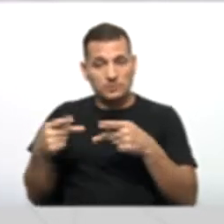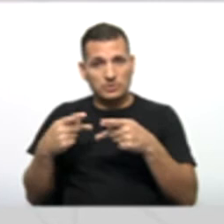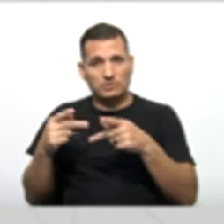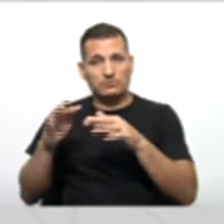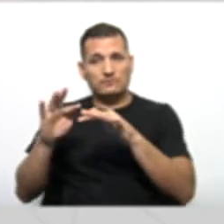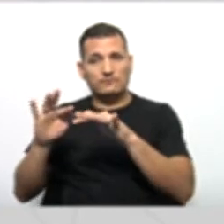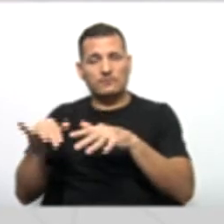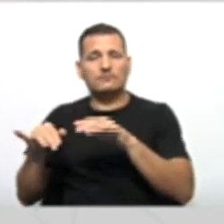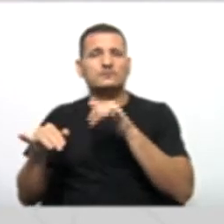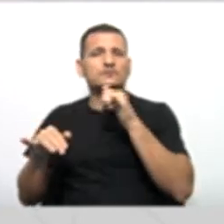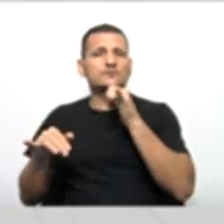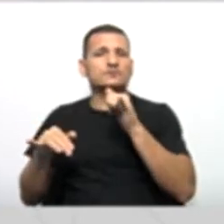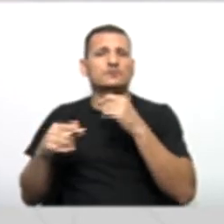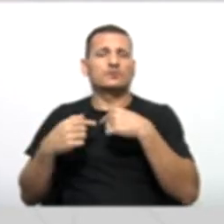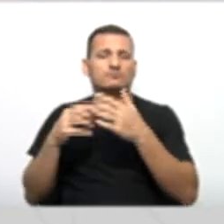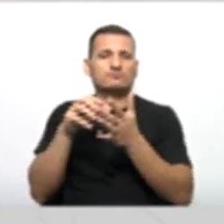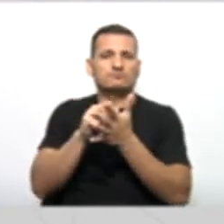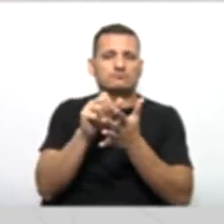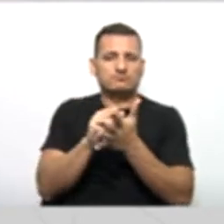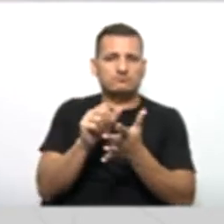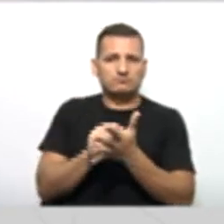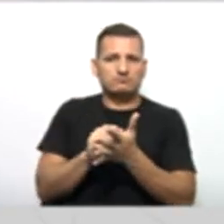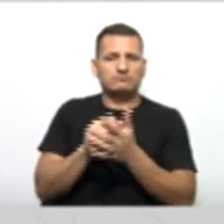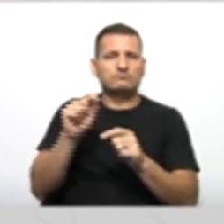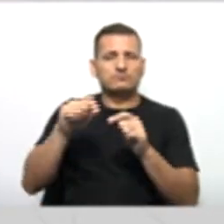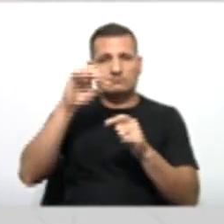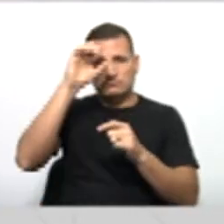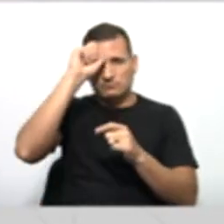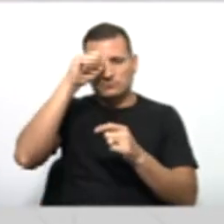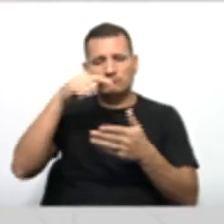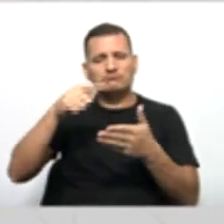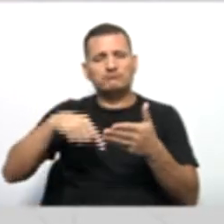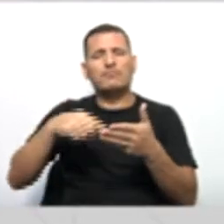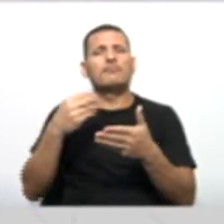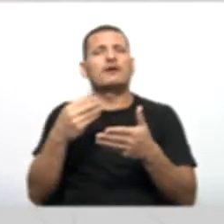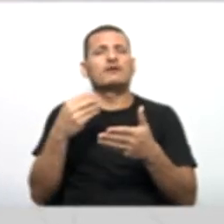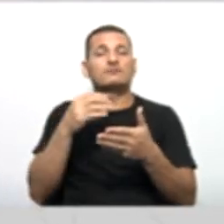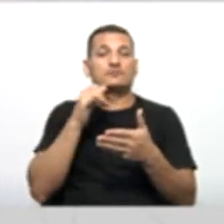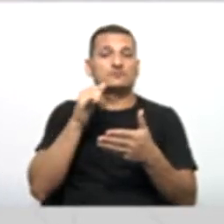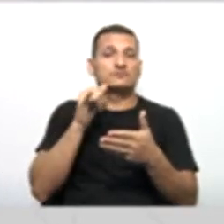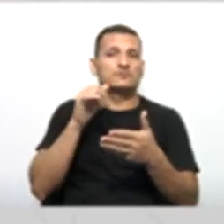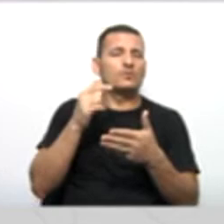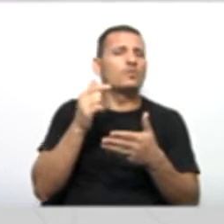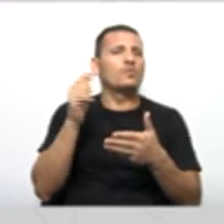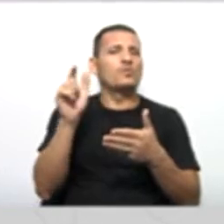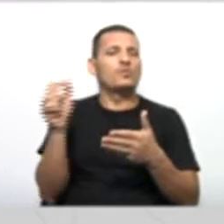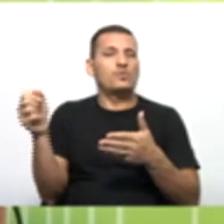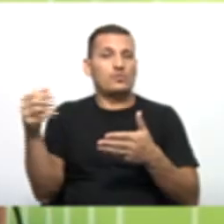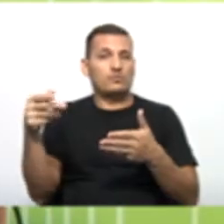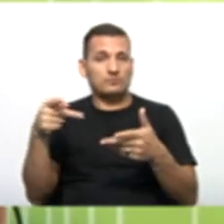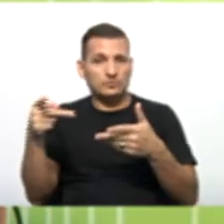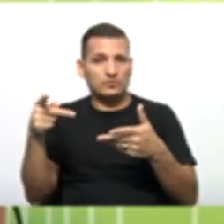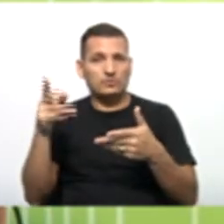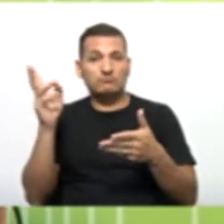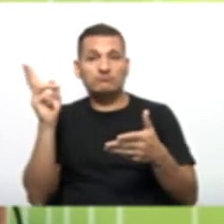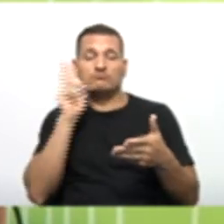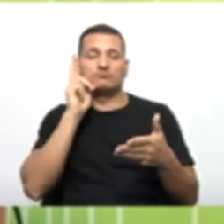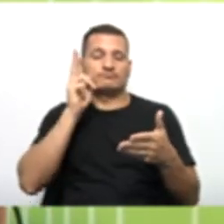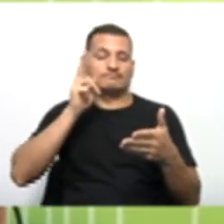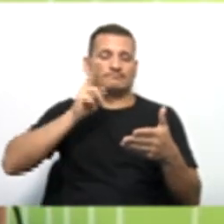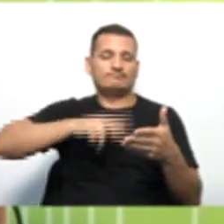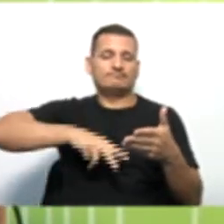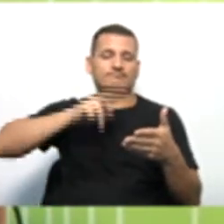o registro das lições aprendidas. Para quê? Para que quando eu tiver a necessidade de executar um novo projeto, eu vou lá dar